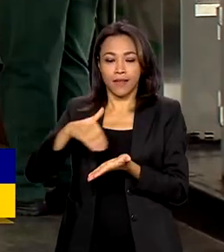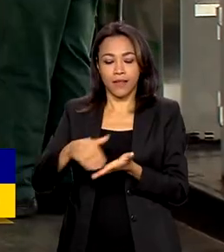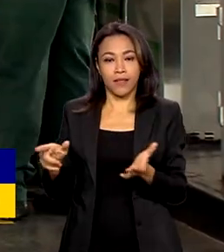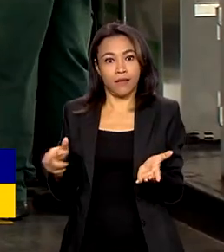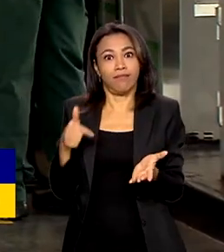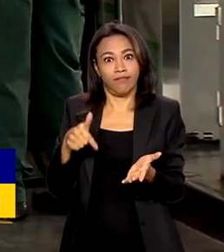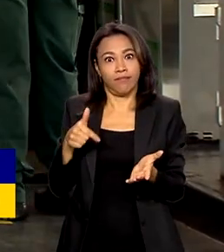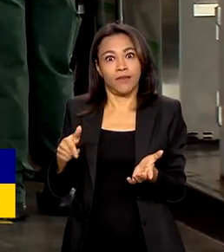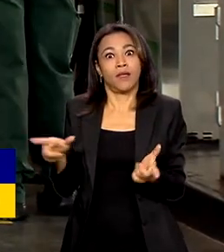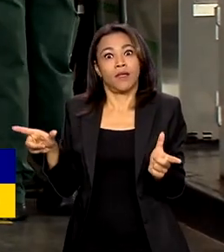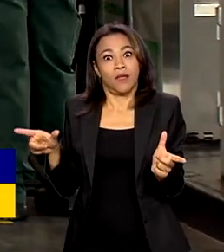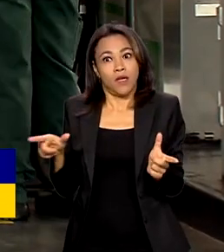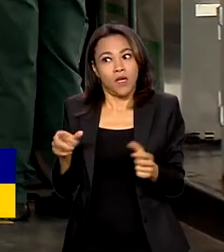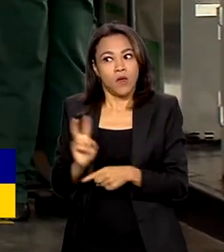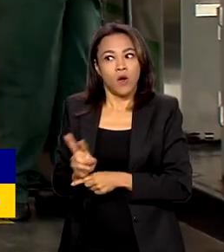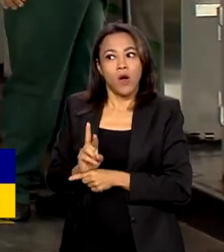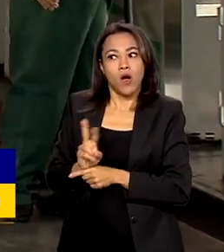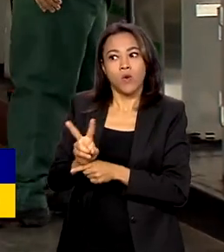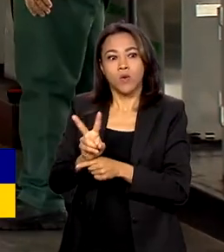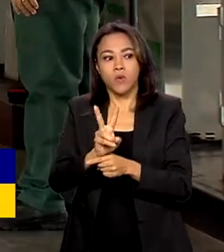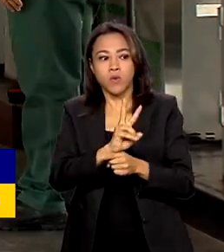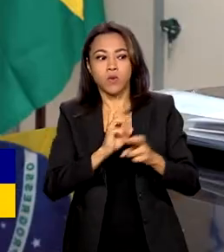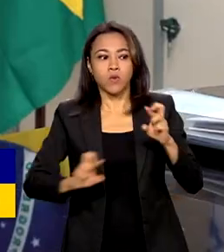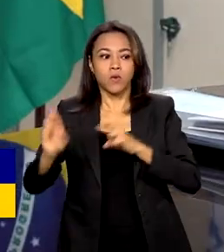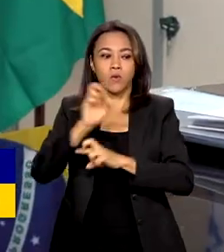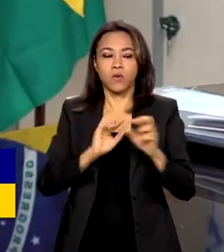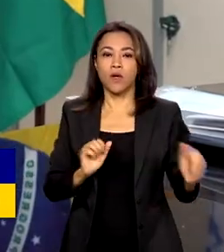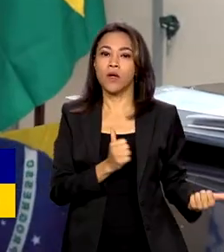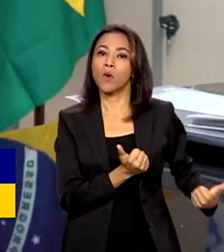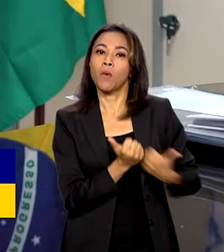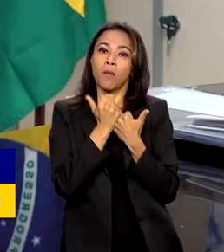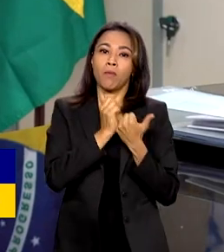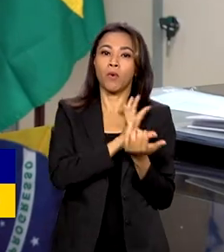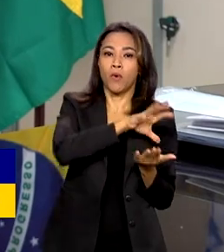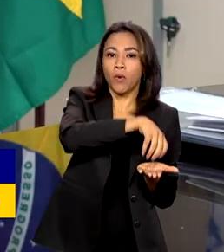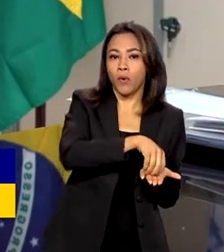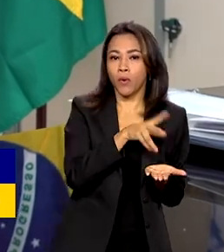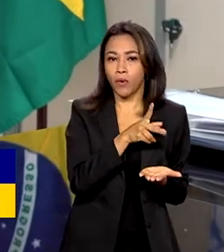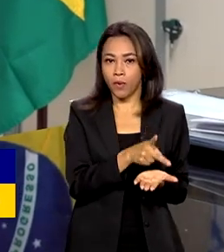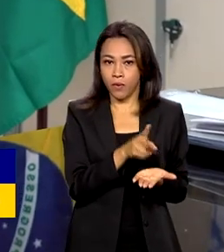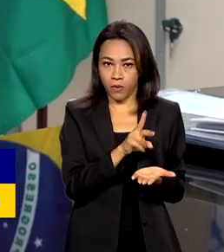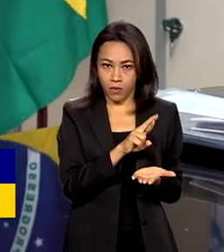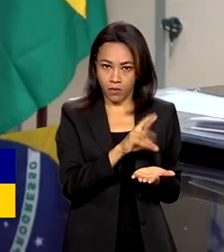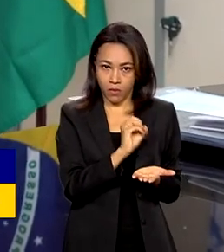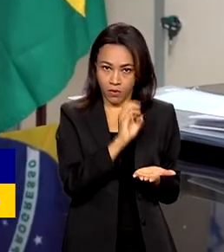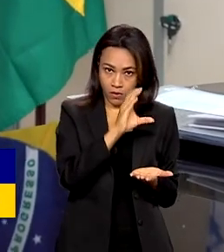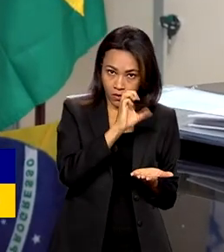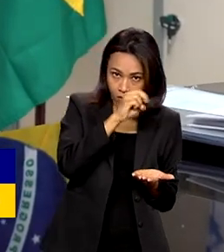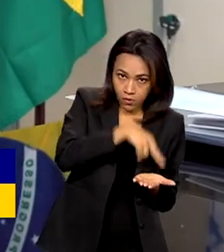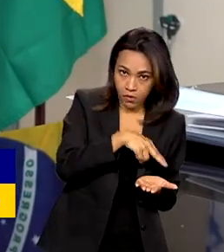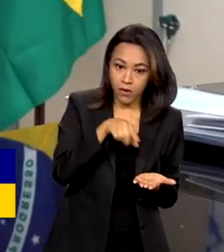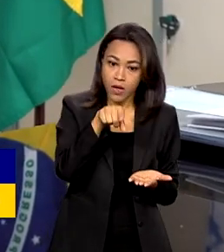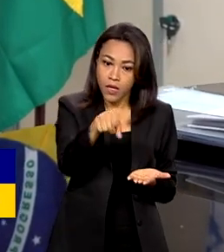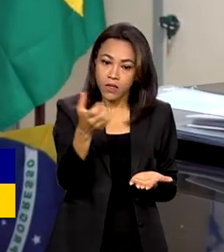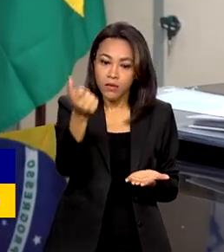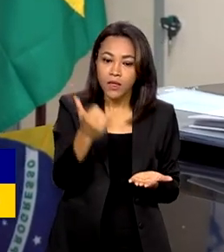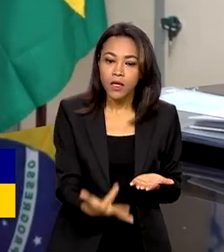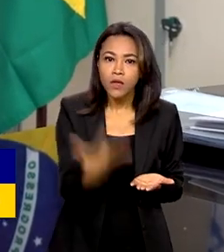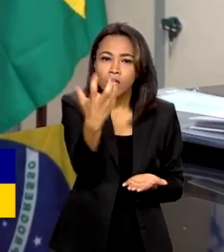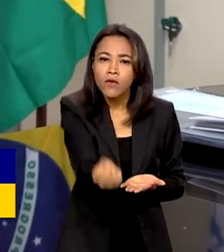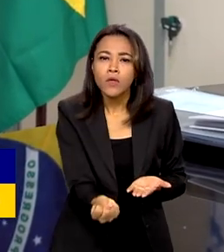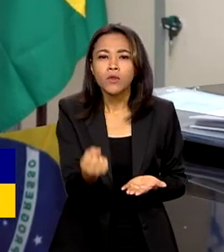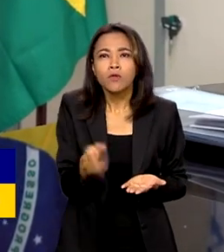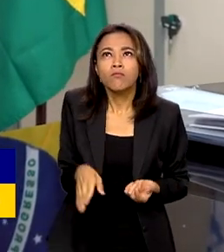na fiscalização junto aos PROCONs. Organizaremos um grande mutirão de